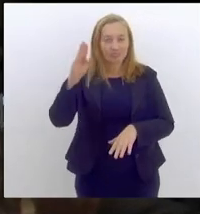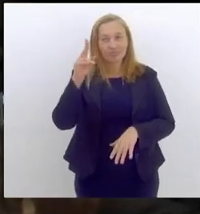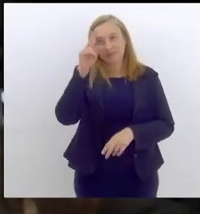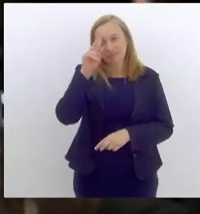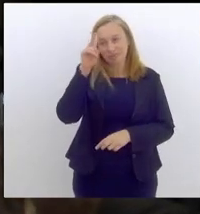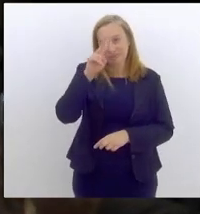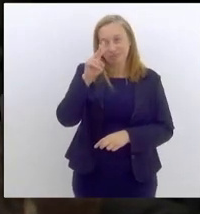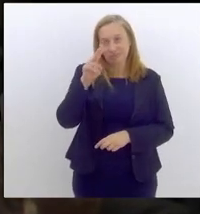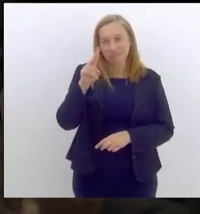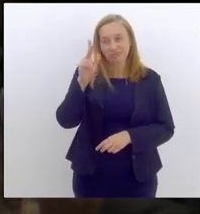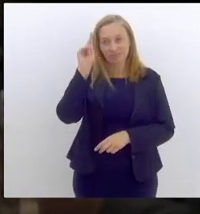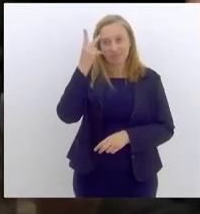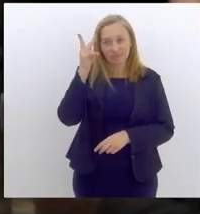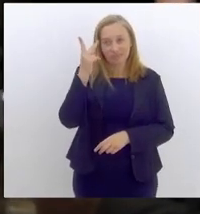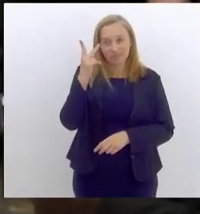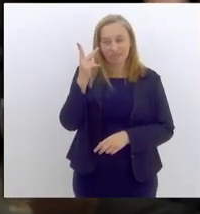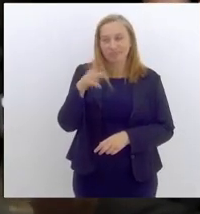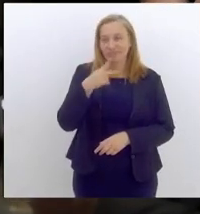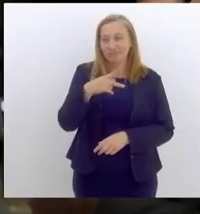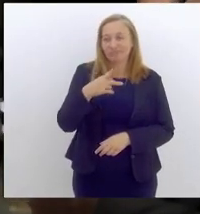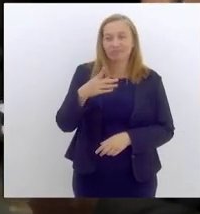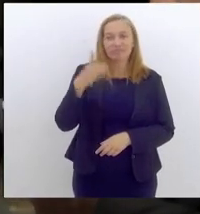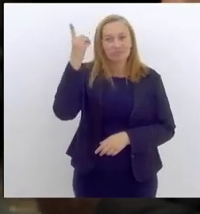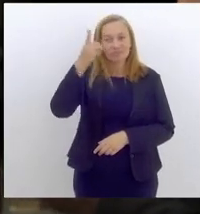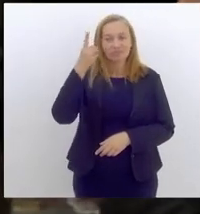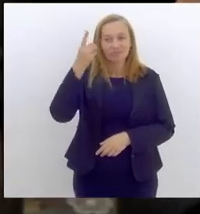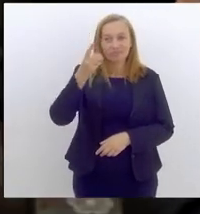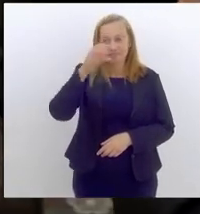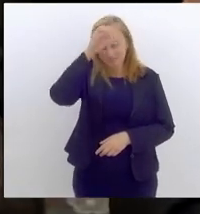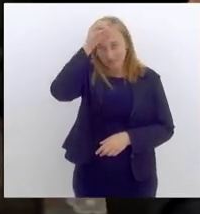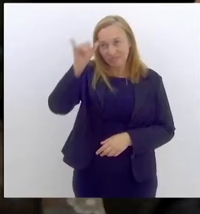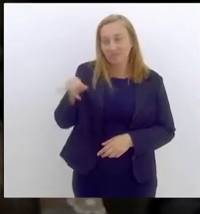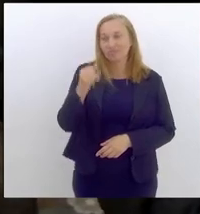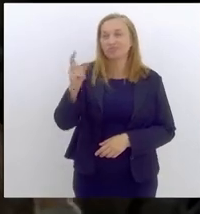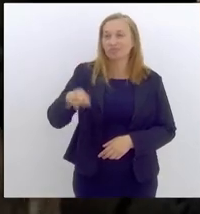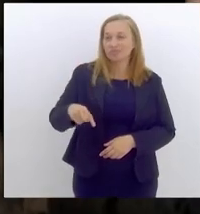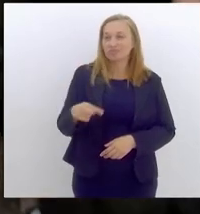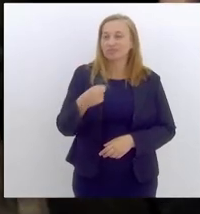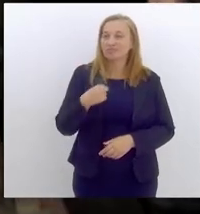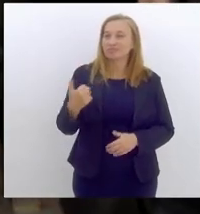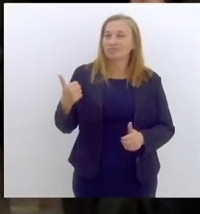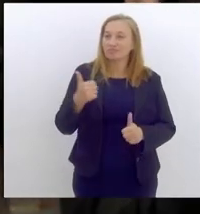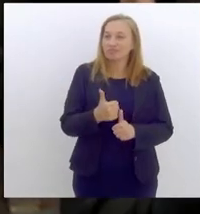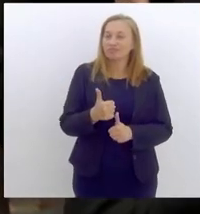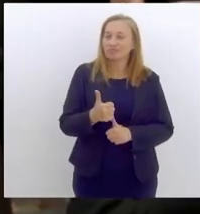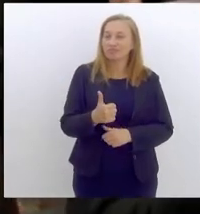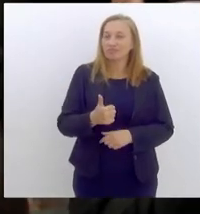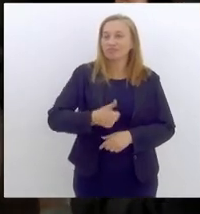recuperando a história da fala da deputada Tia Ju, em que, quando eu assumi meu primeiro